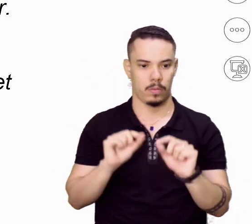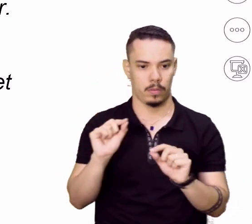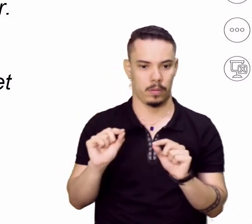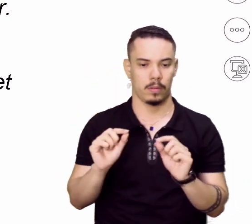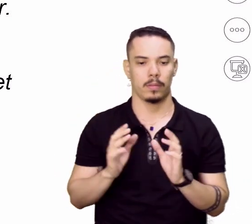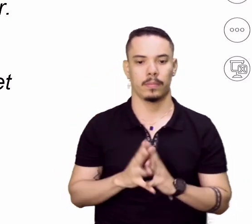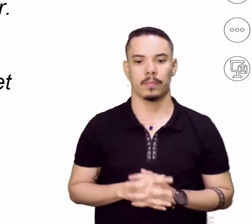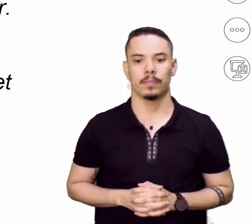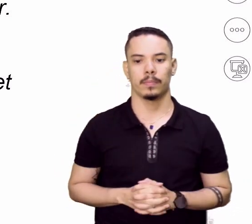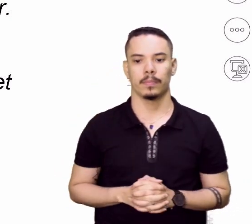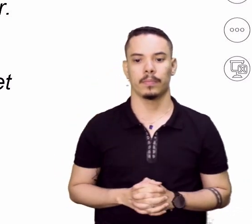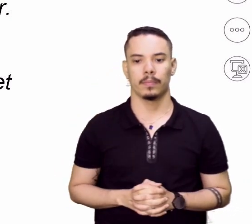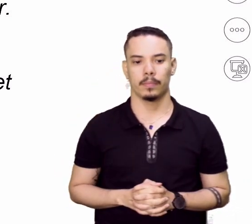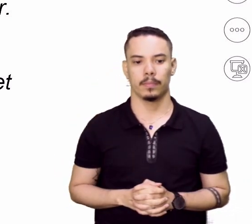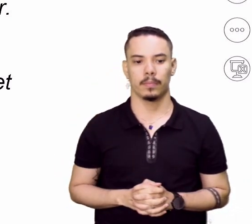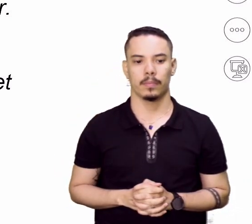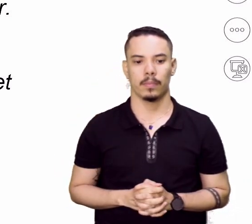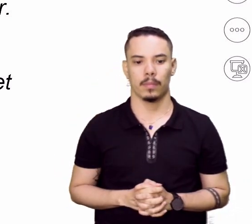quando